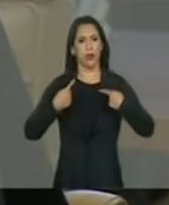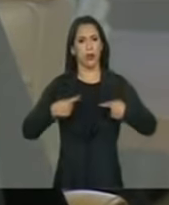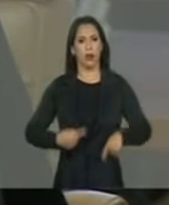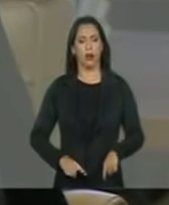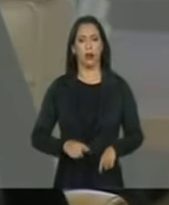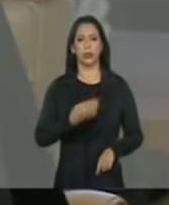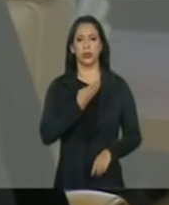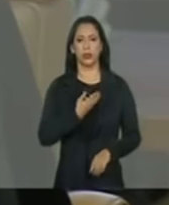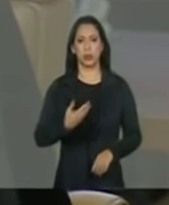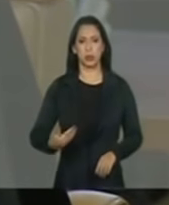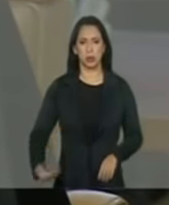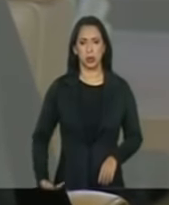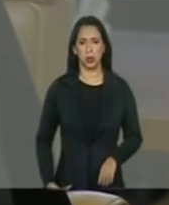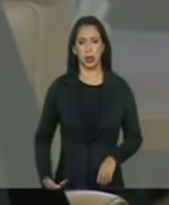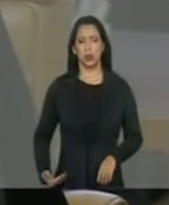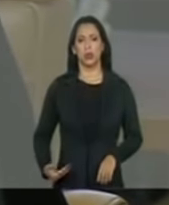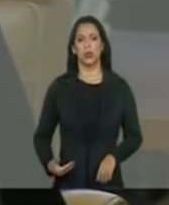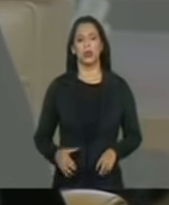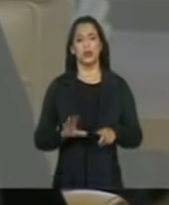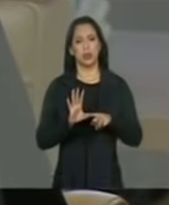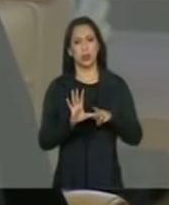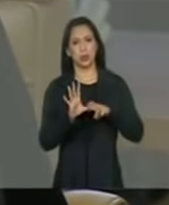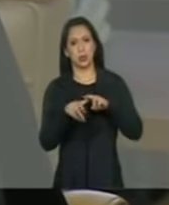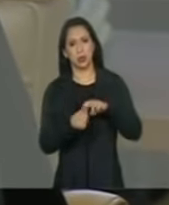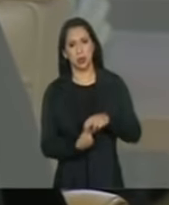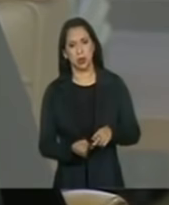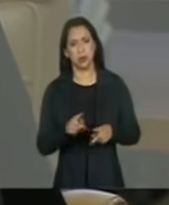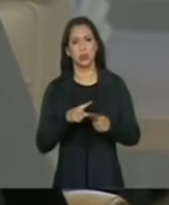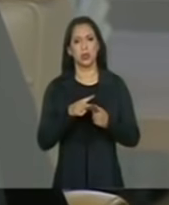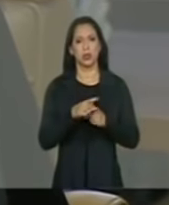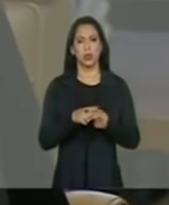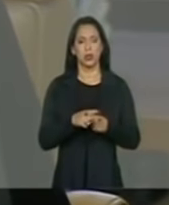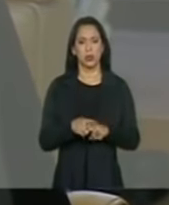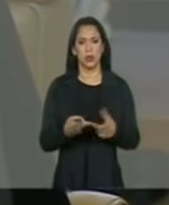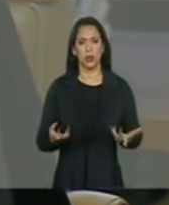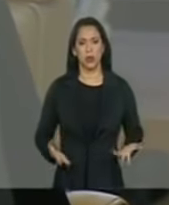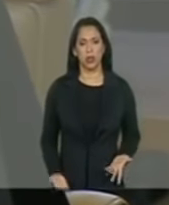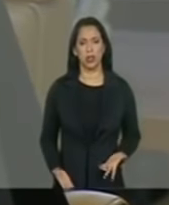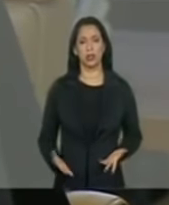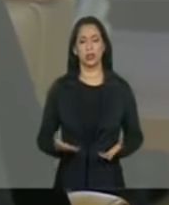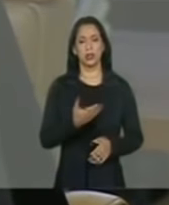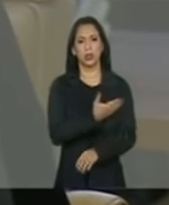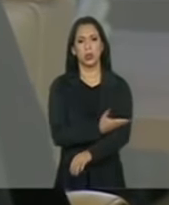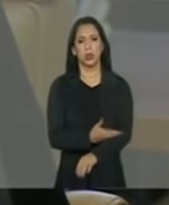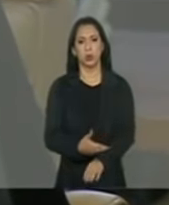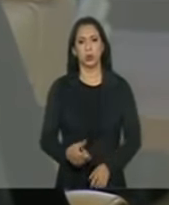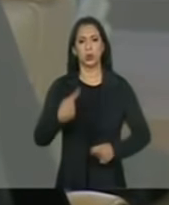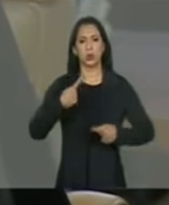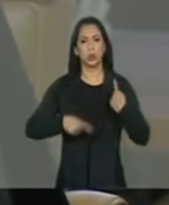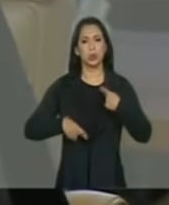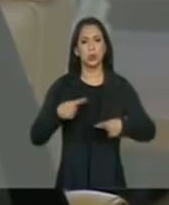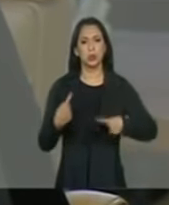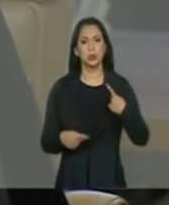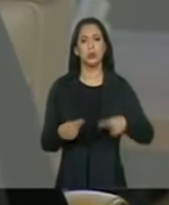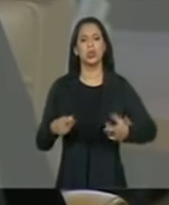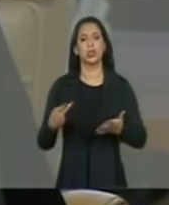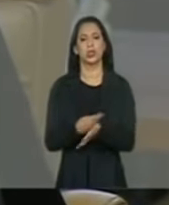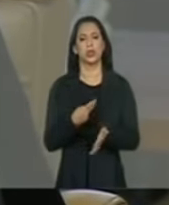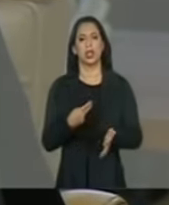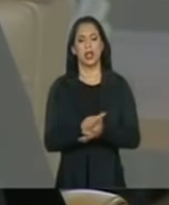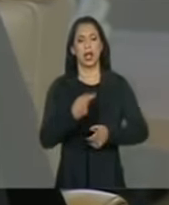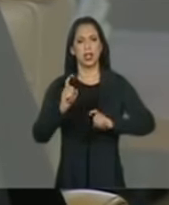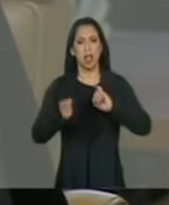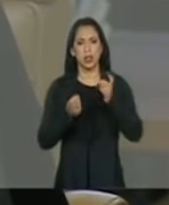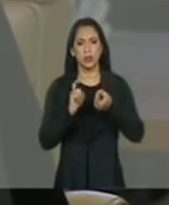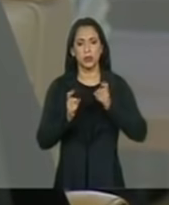e um trojan ti da correção e lisura dos costumes políticos administrativos e